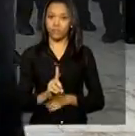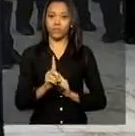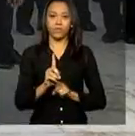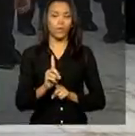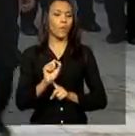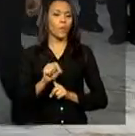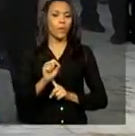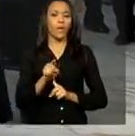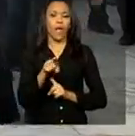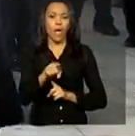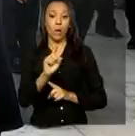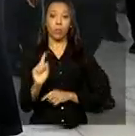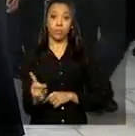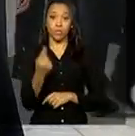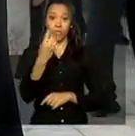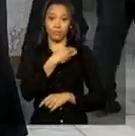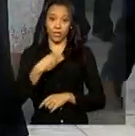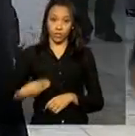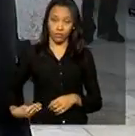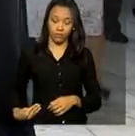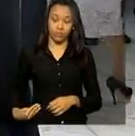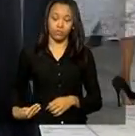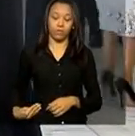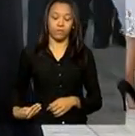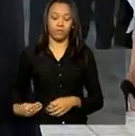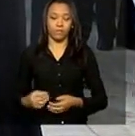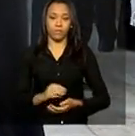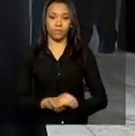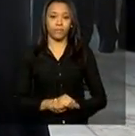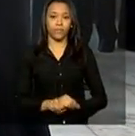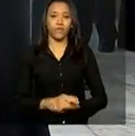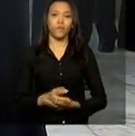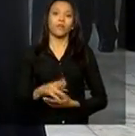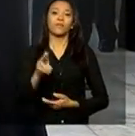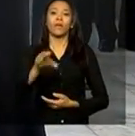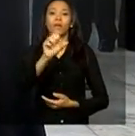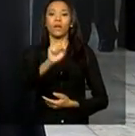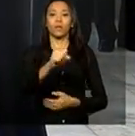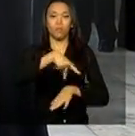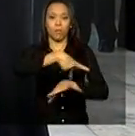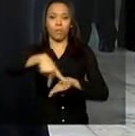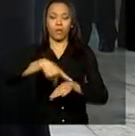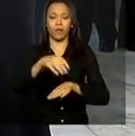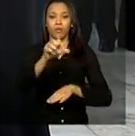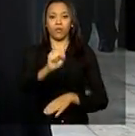Esse é o primeiro-ministro da Suécia.